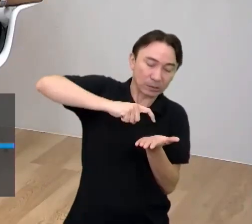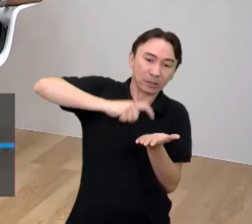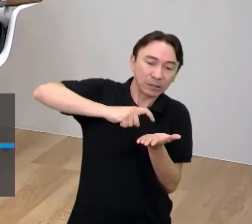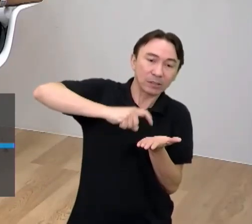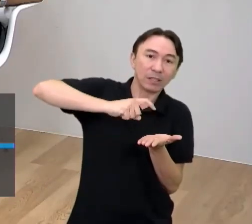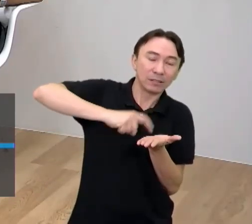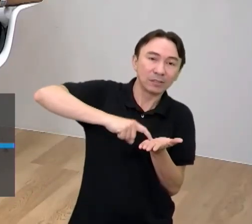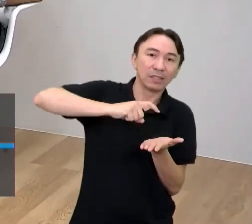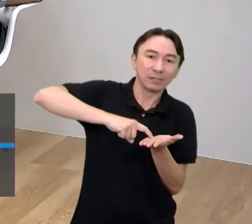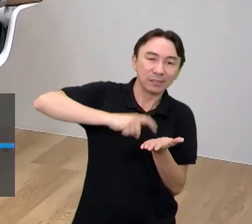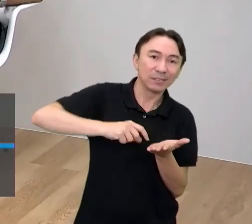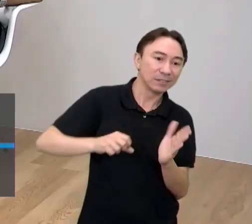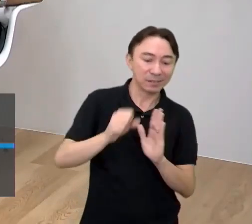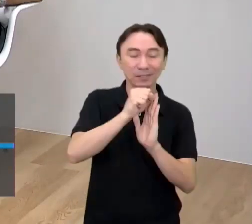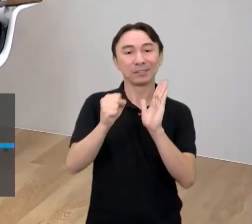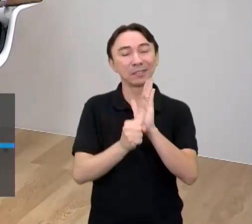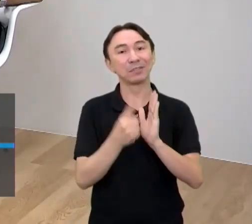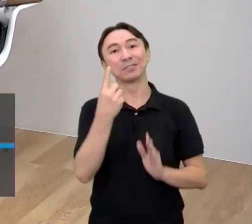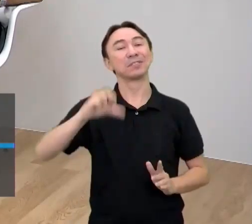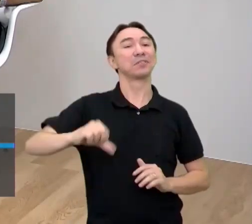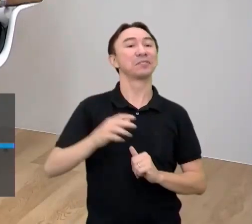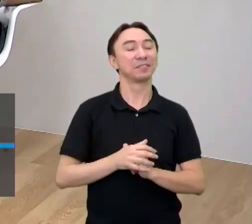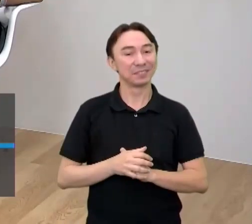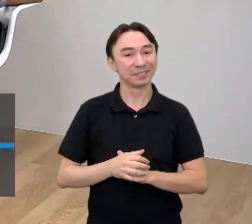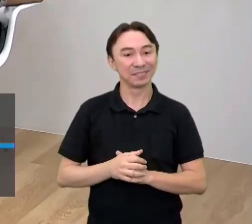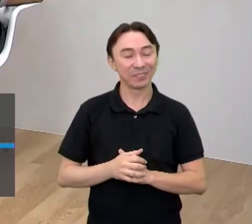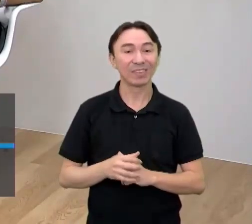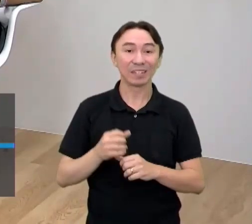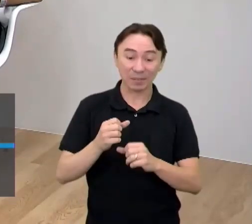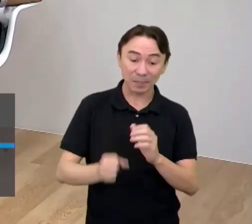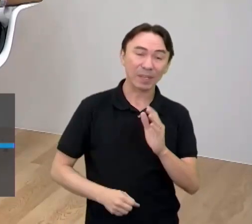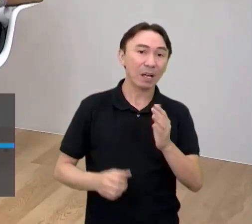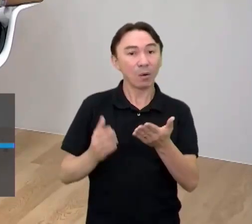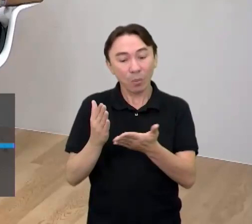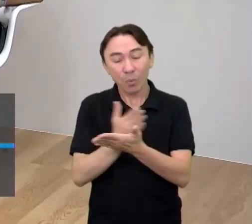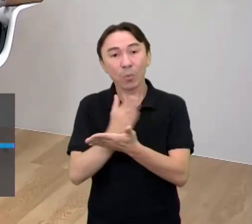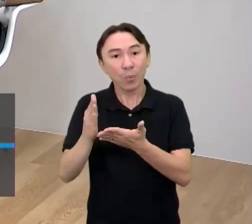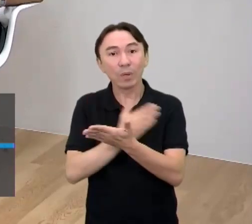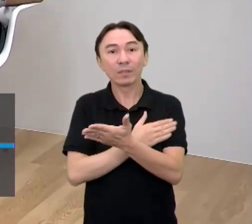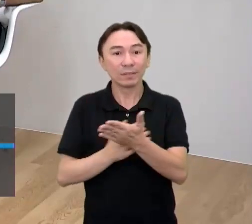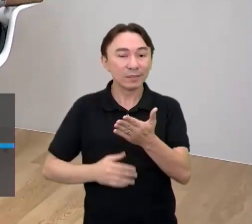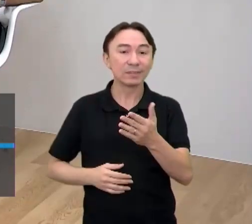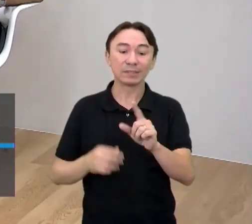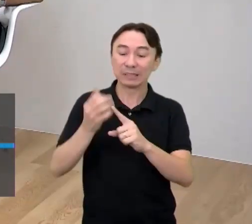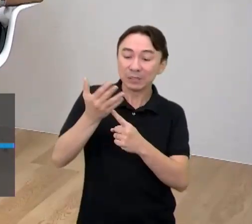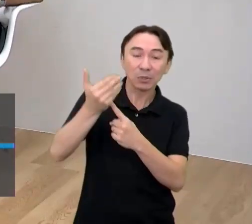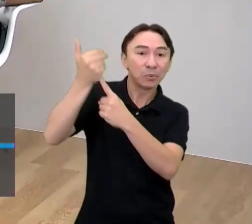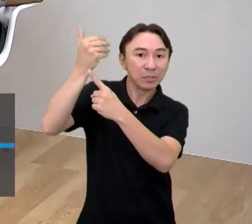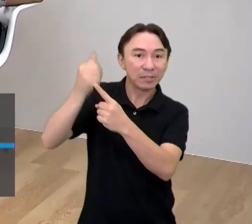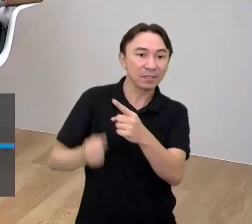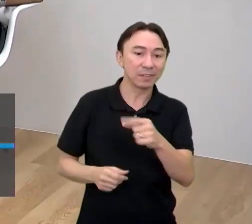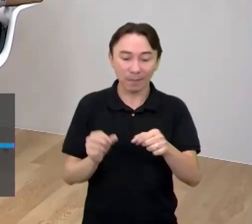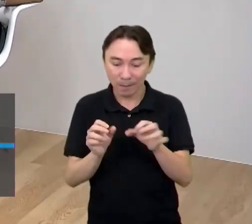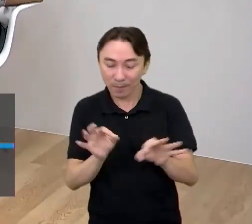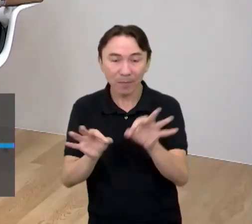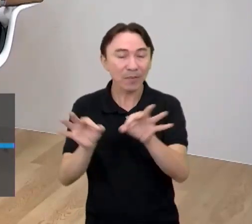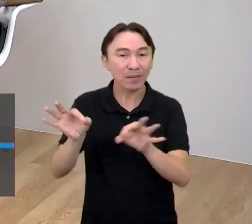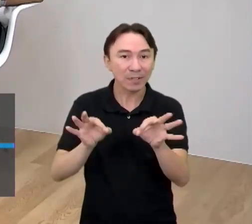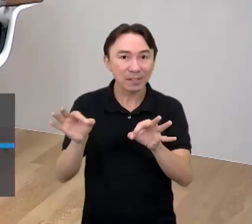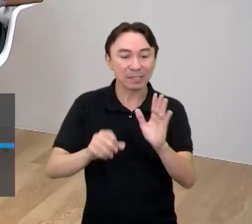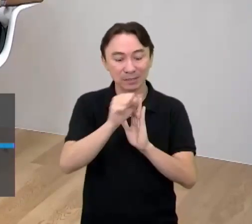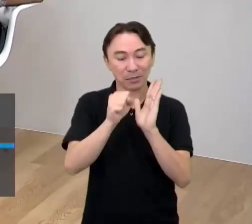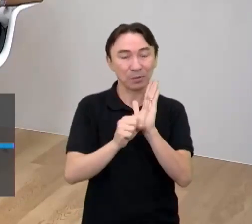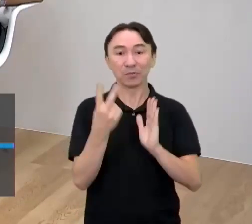nós desenvolvemos no 20 nasceram, Sim. né, a base delas no século XIX. Mas onde eu quero chegar com todo